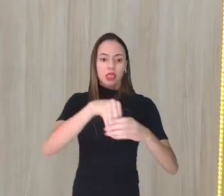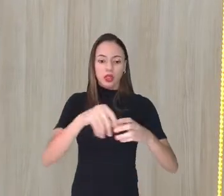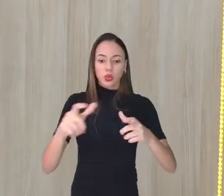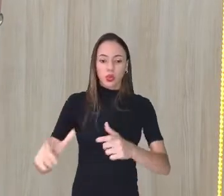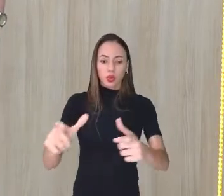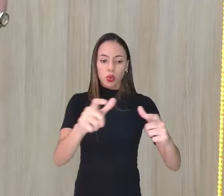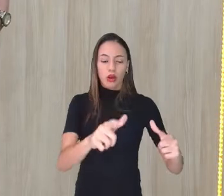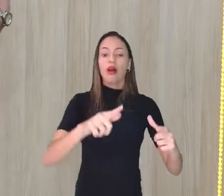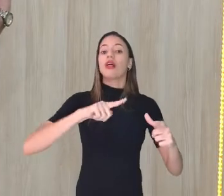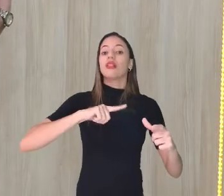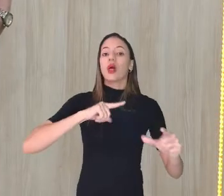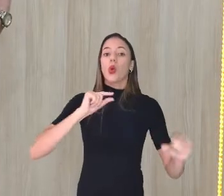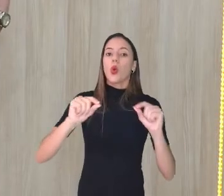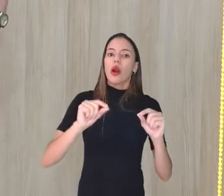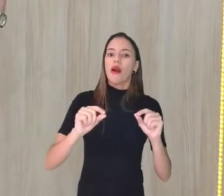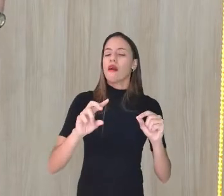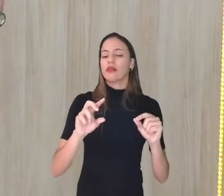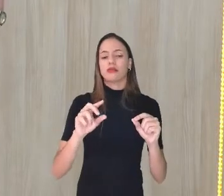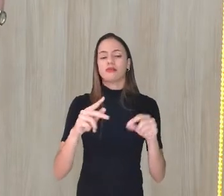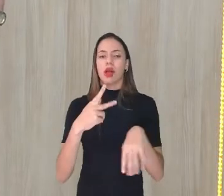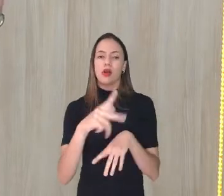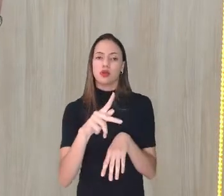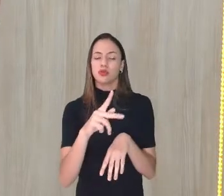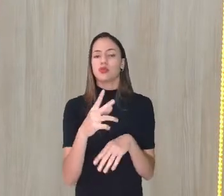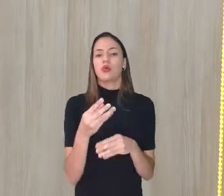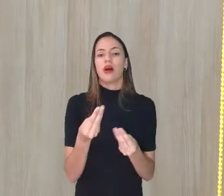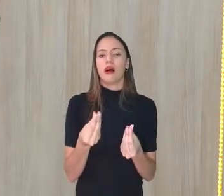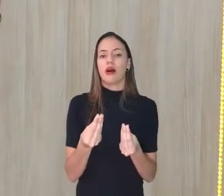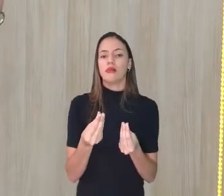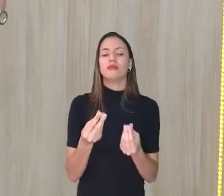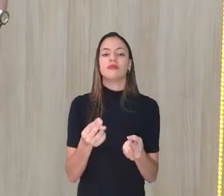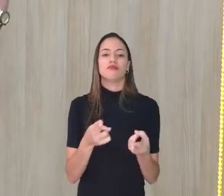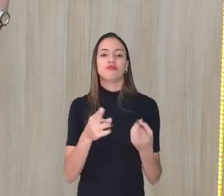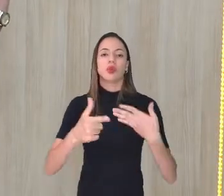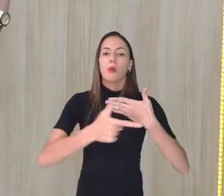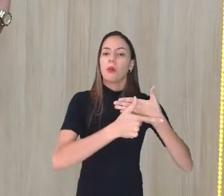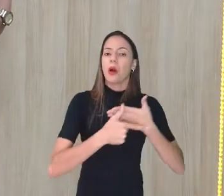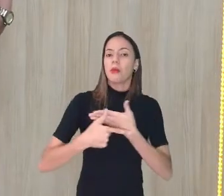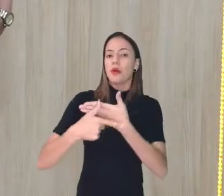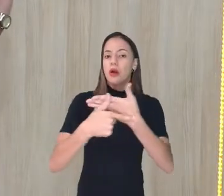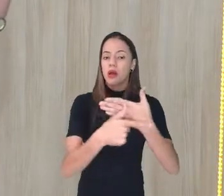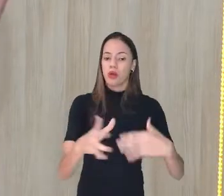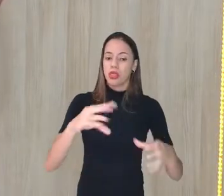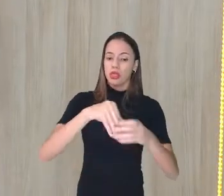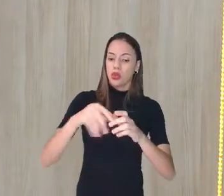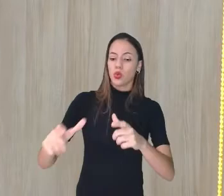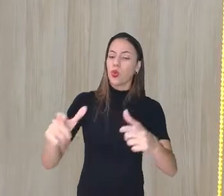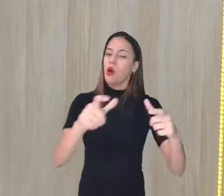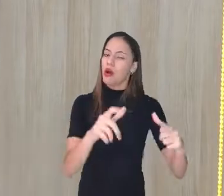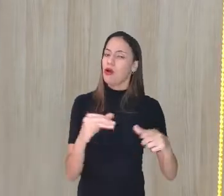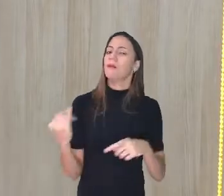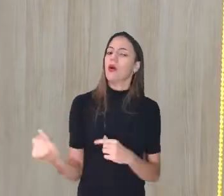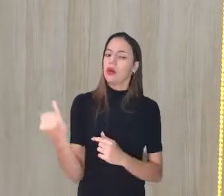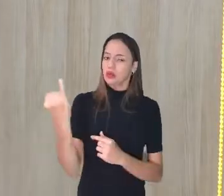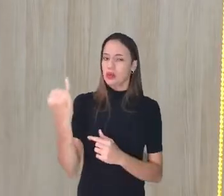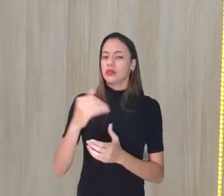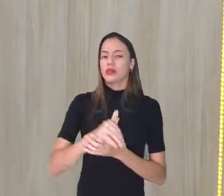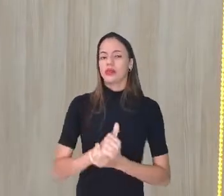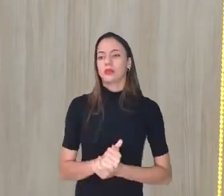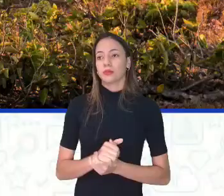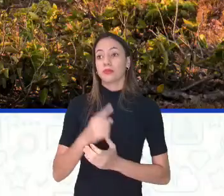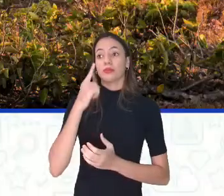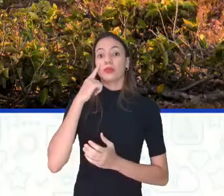o seu serviço, né, tem a sua função a cumprir, tá certo, gente? Então, é importante olhar isso.